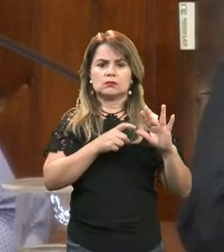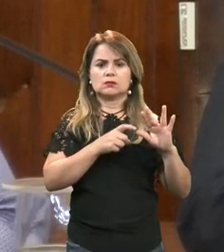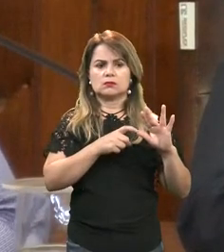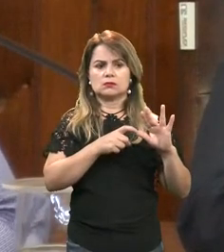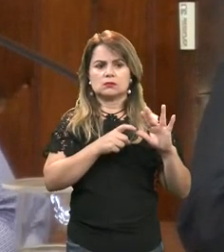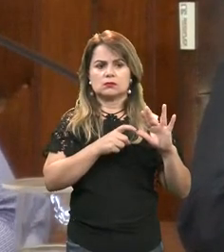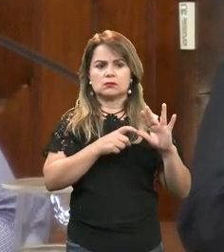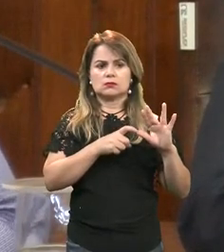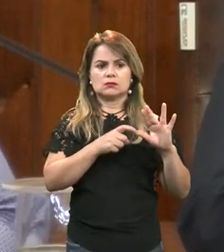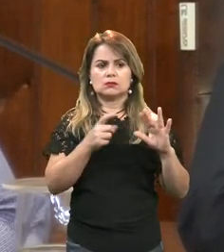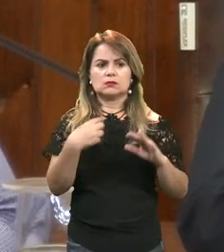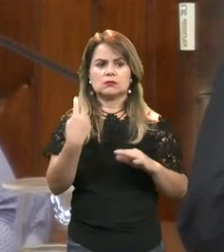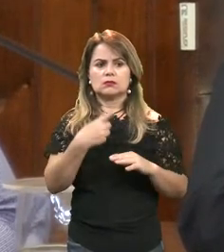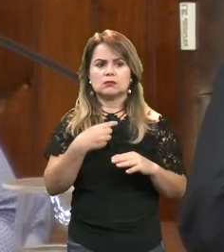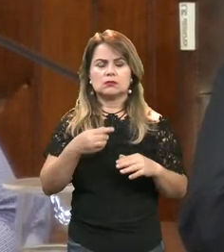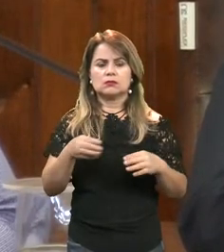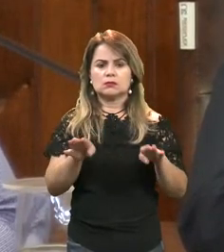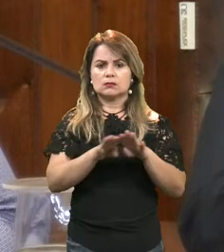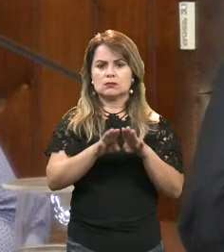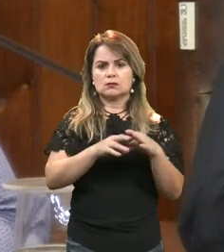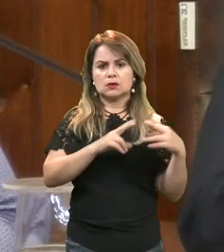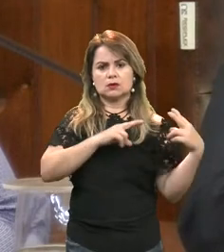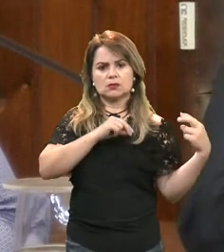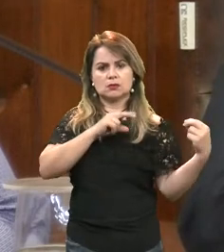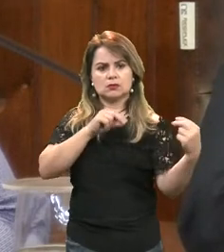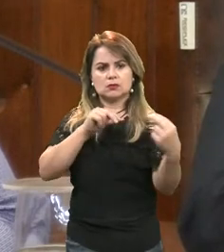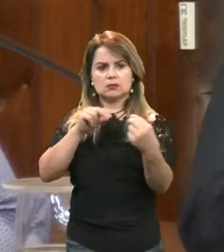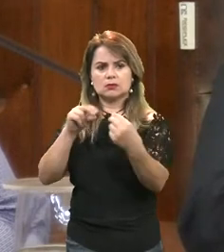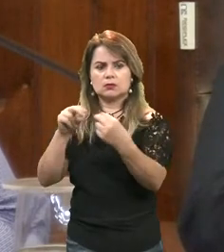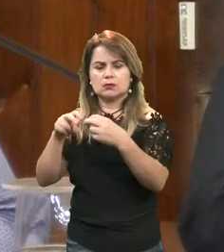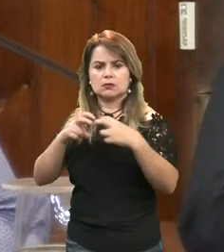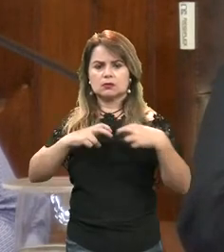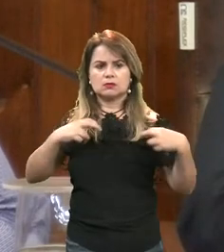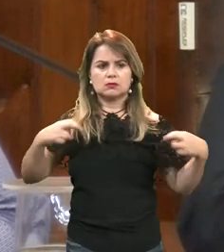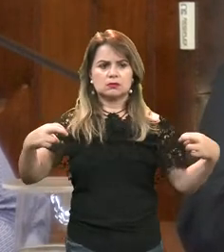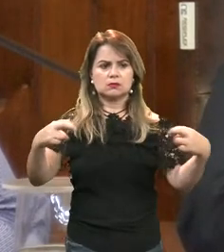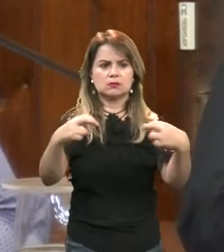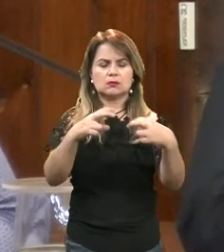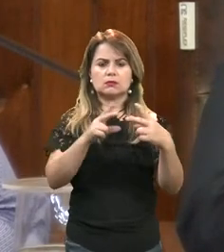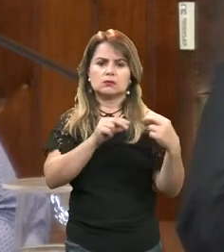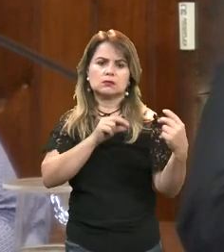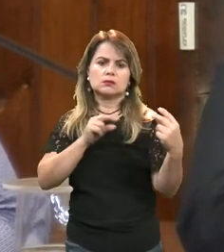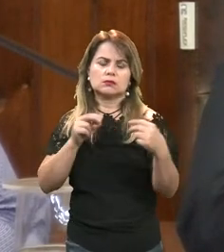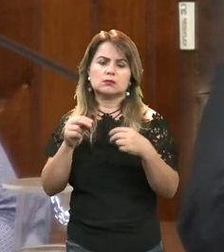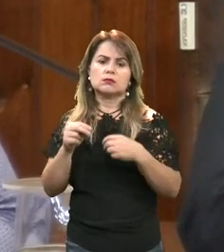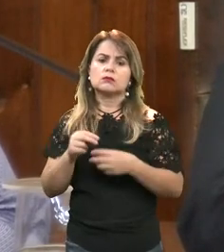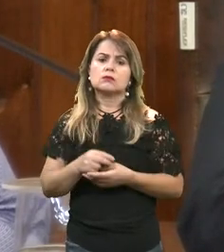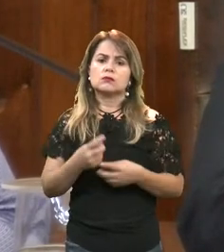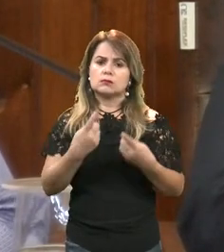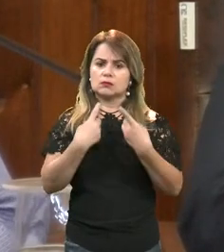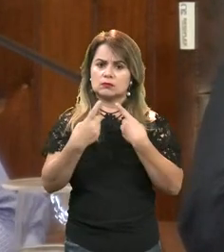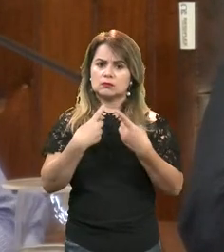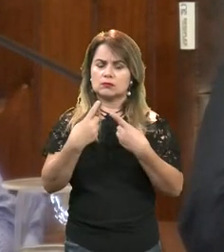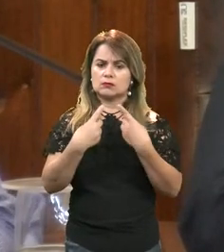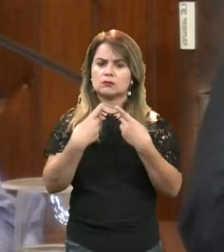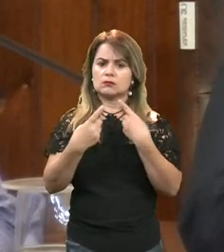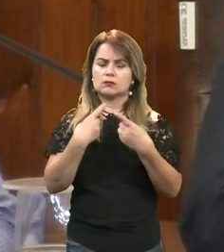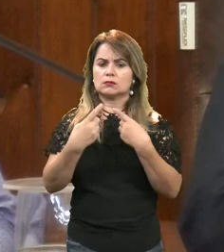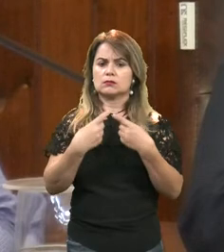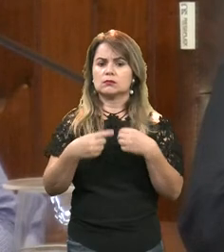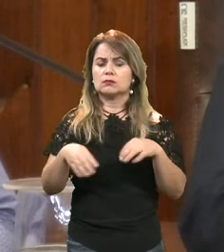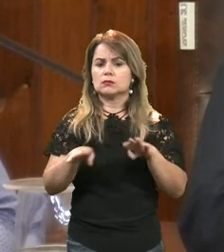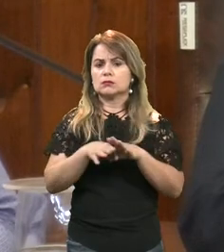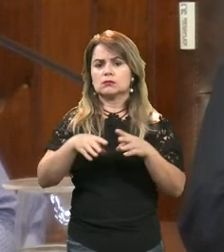Participamos também de uma roda de conversa do cenário nacional da cannabis medicinal, os percursos e